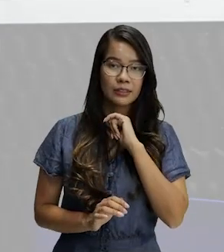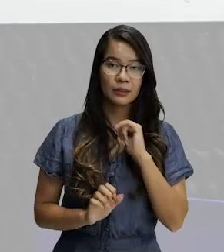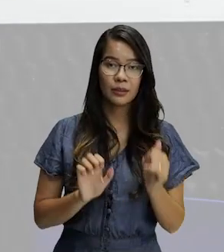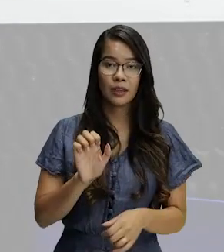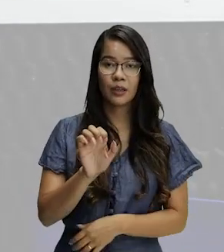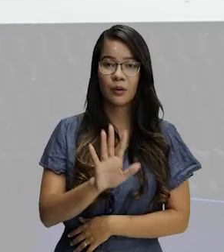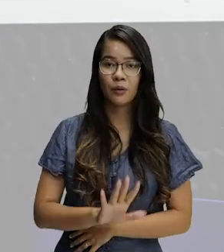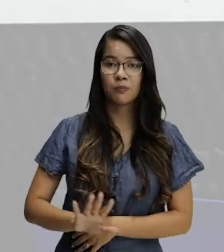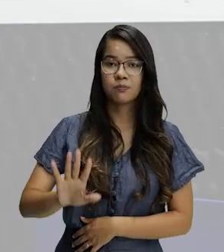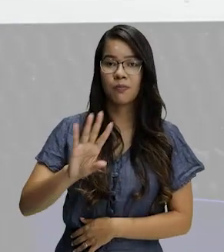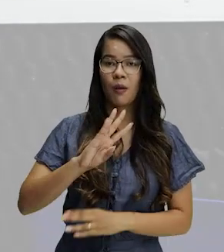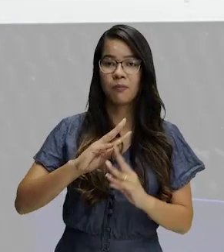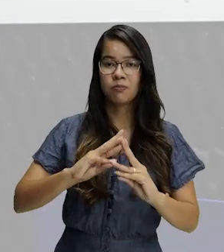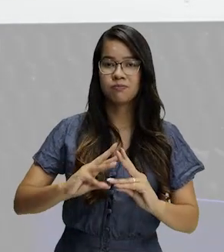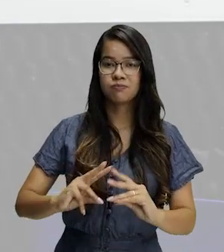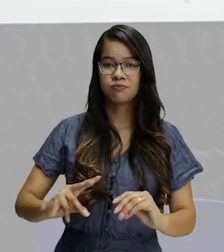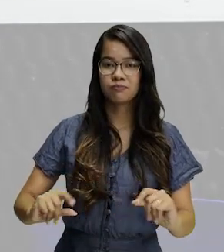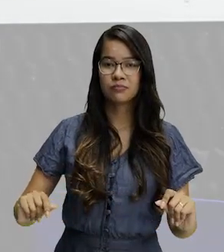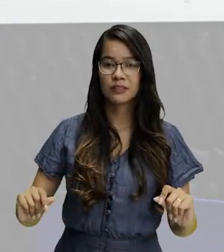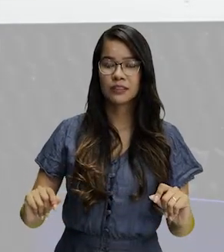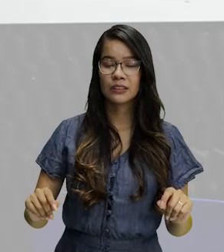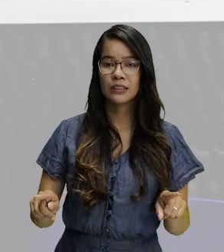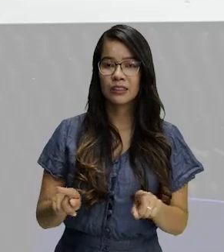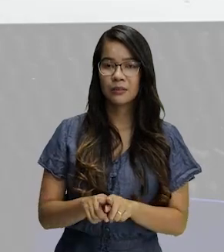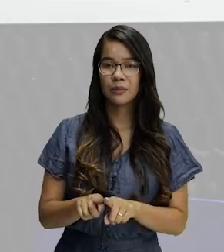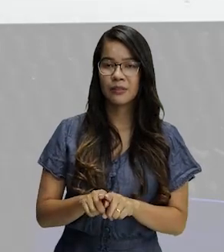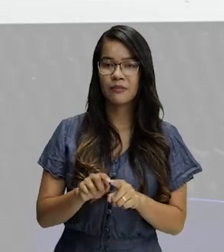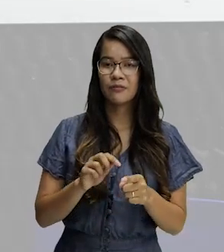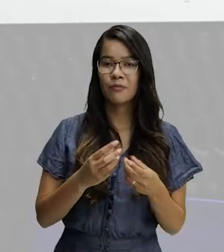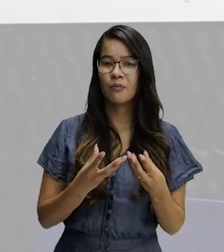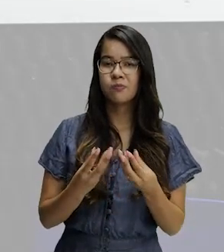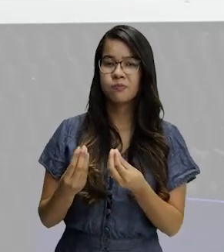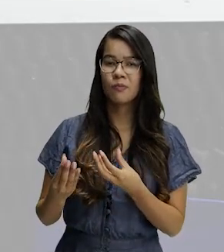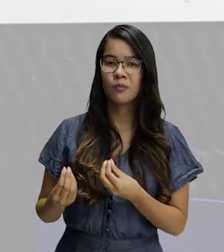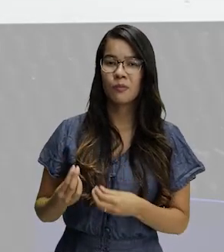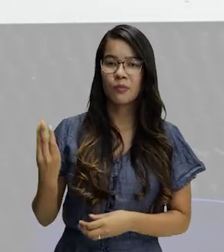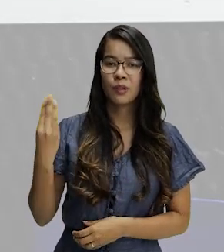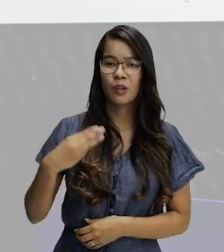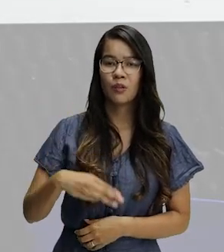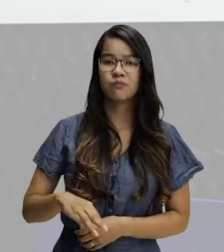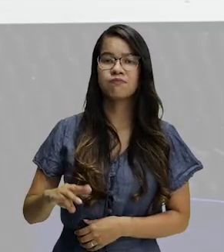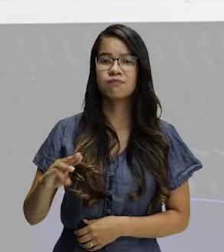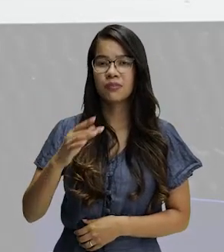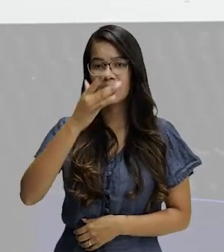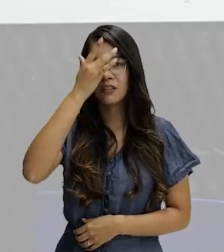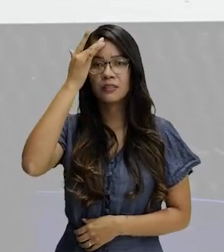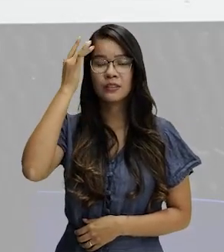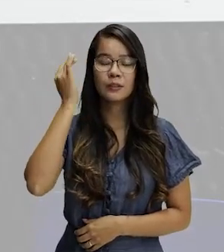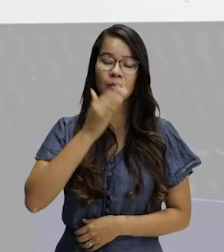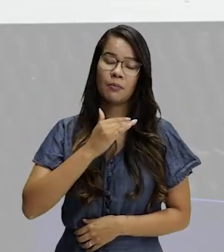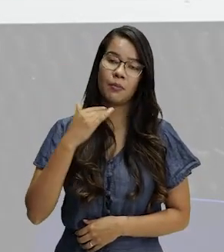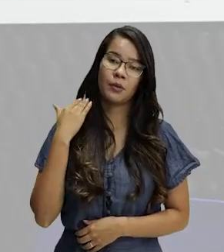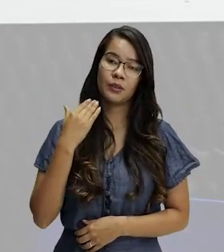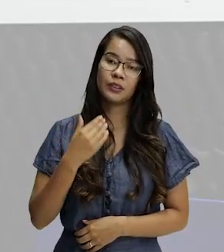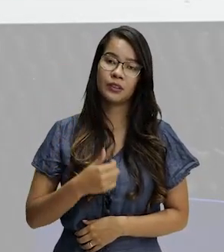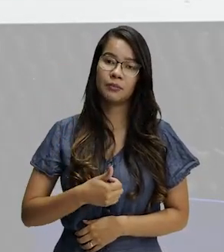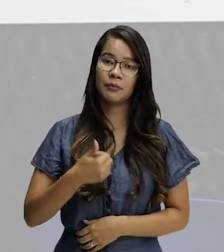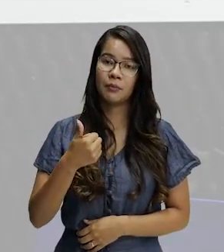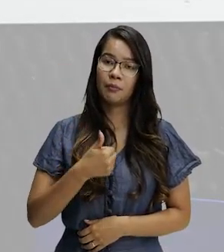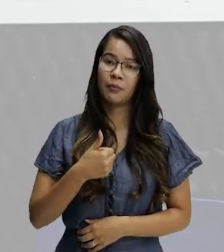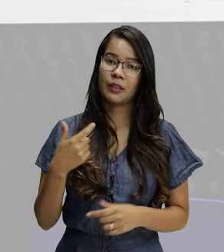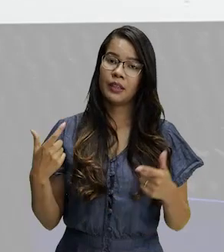grandes impérios europeus, pelos milhões de mortos, que na Primeira Guerra Mundial fala-se